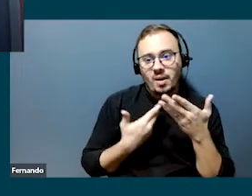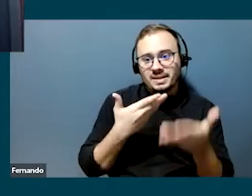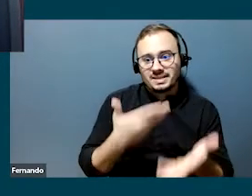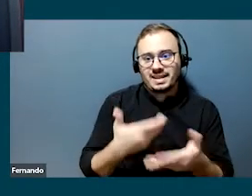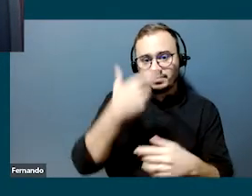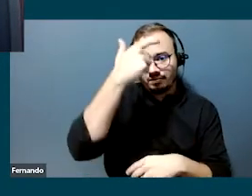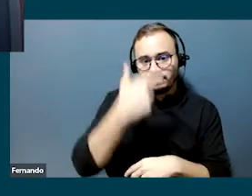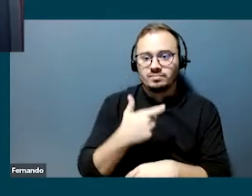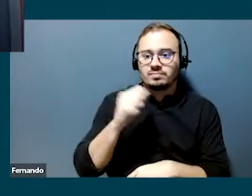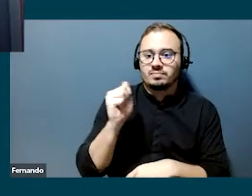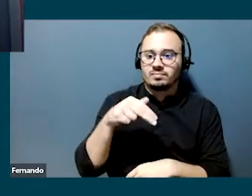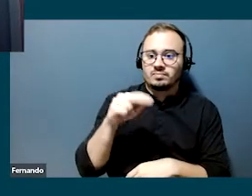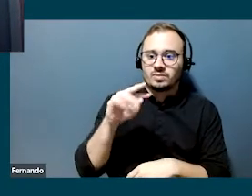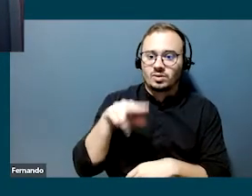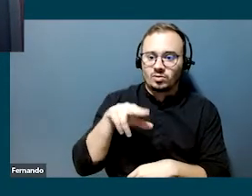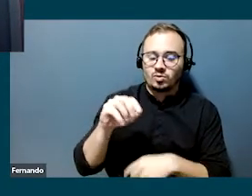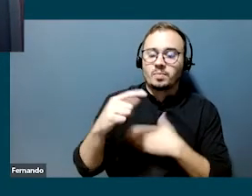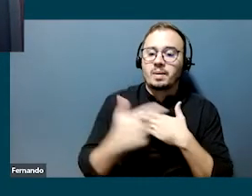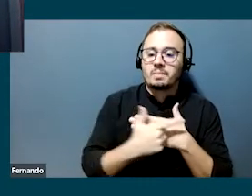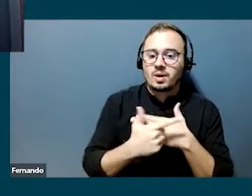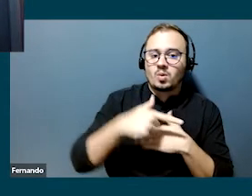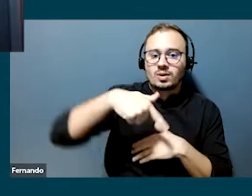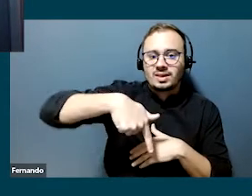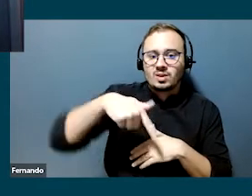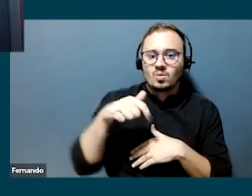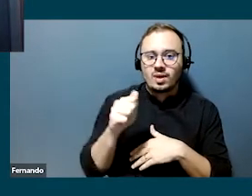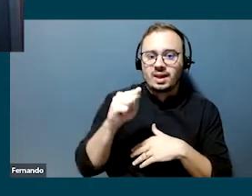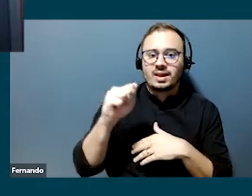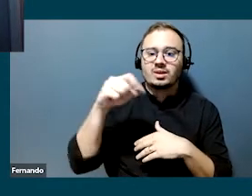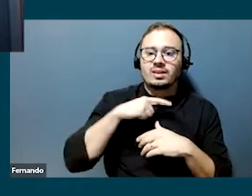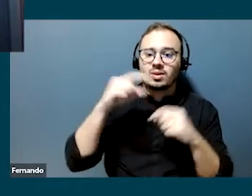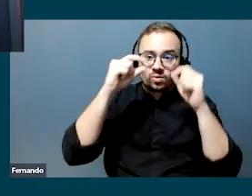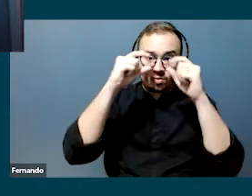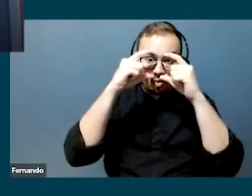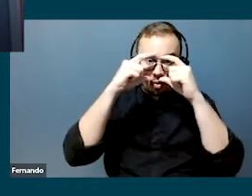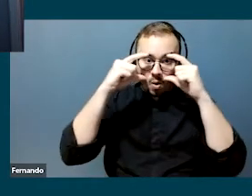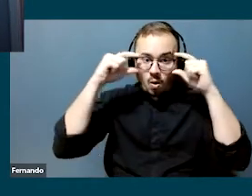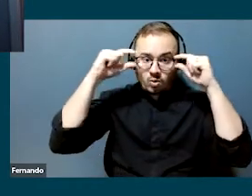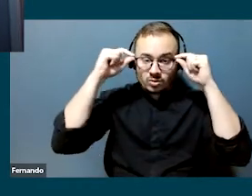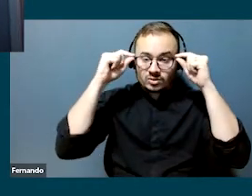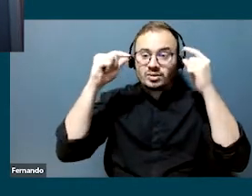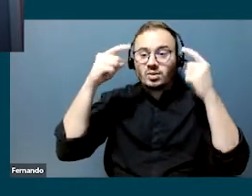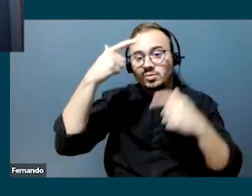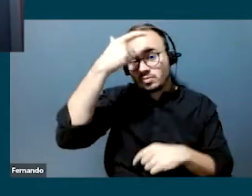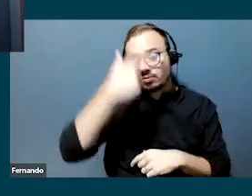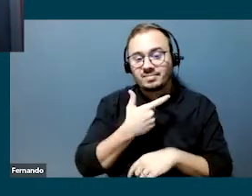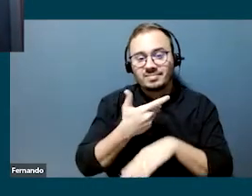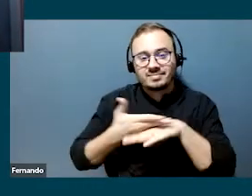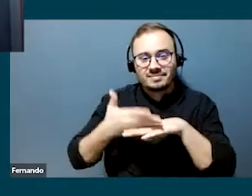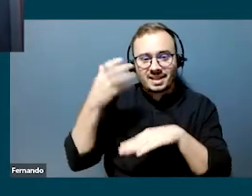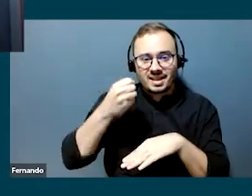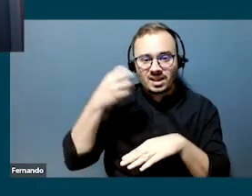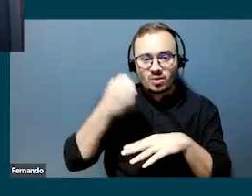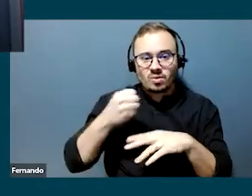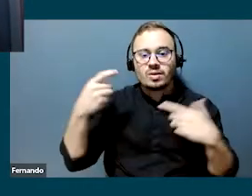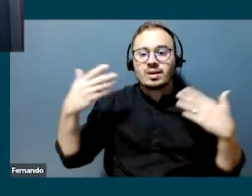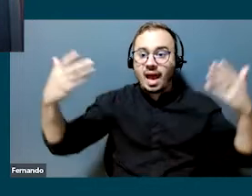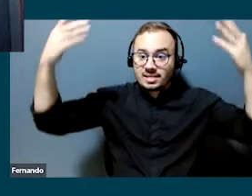eu me apresentar. Eu sou o Antônio, eu sou Kiwei, aqui eu sou um homem branco, uso óculos agalegado. Estou com a camisa azul